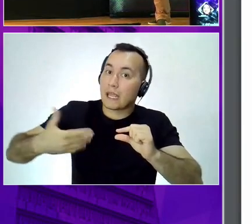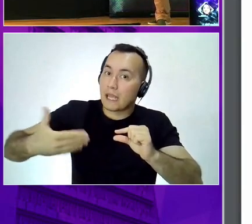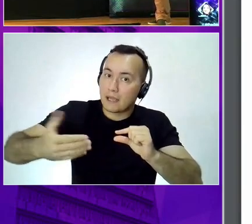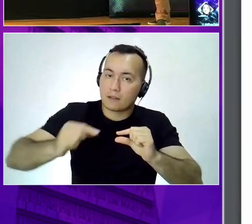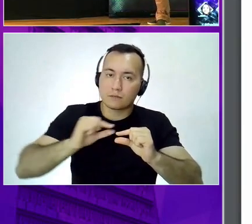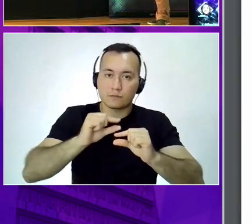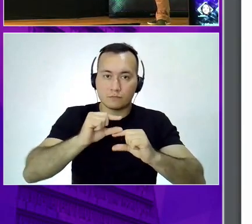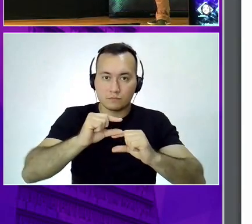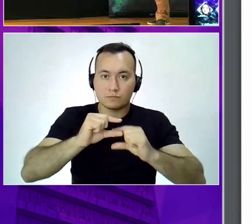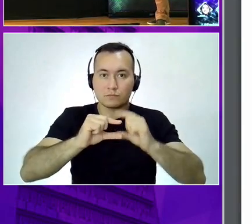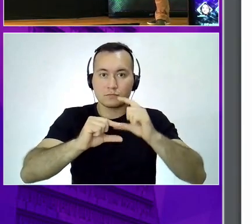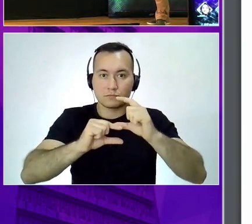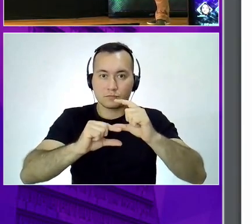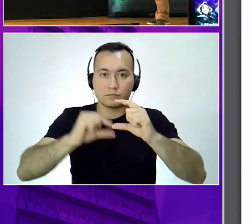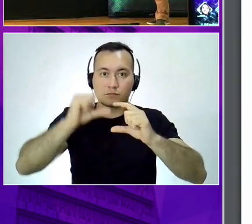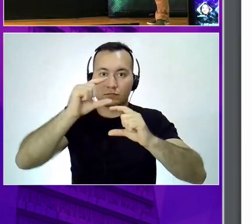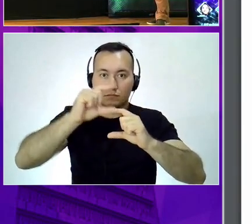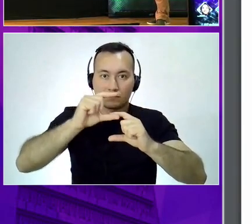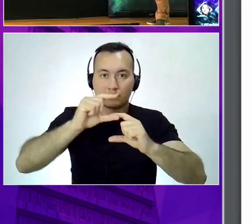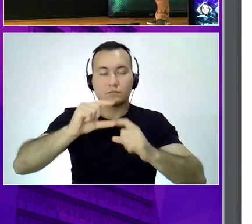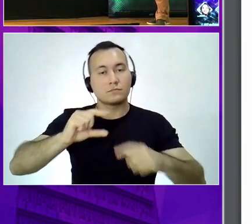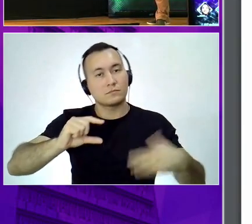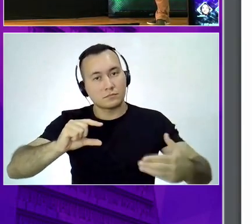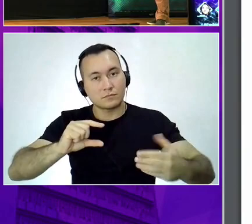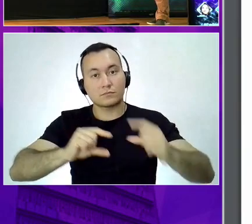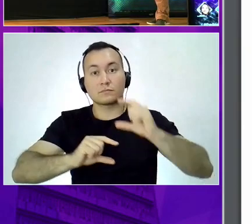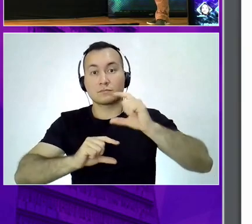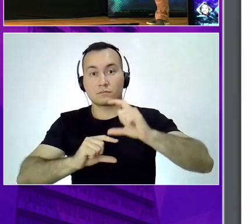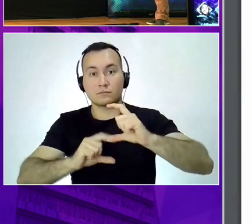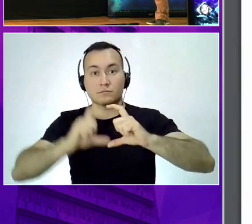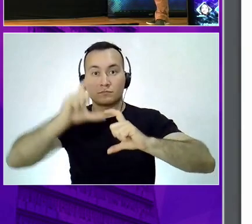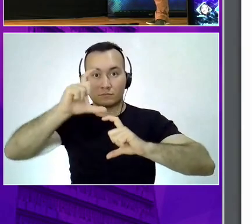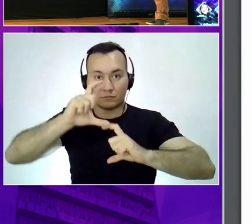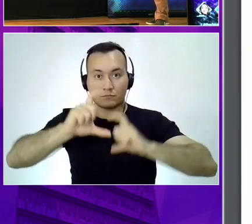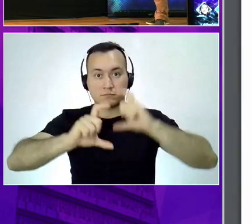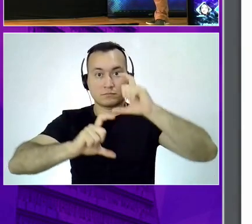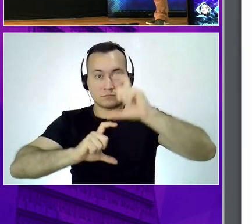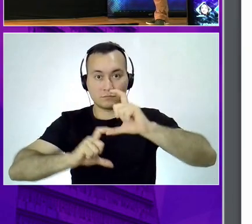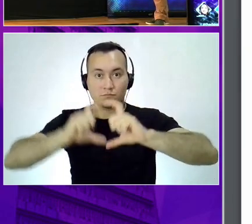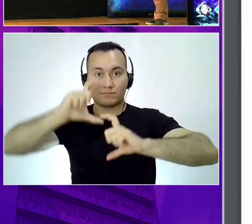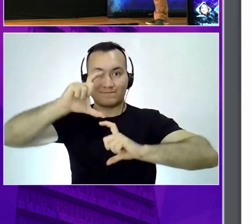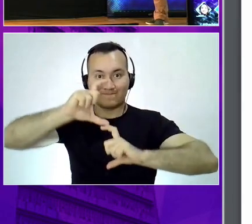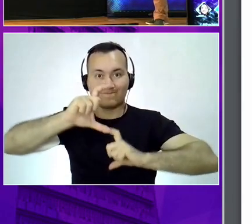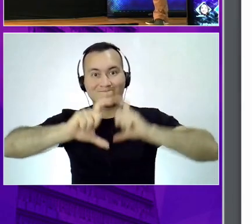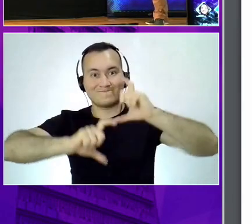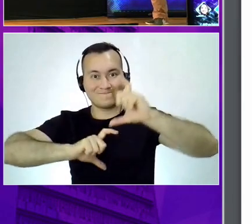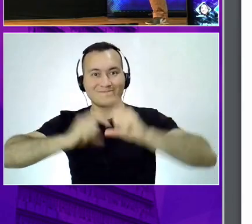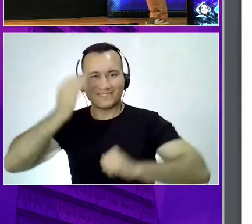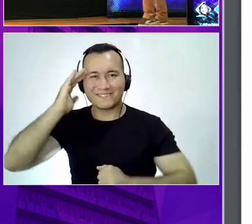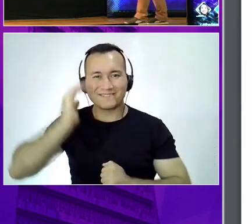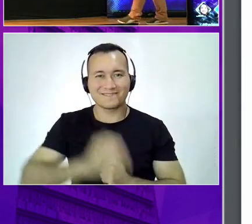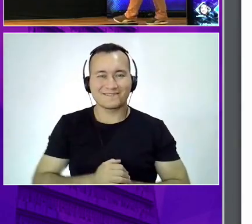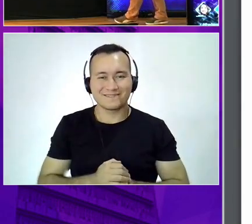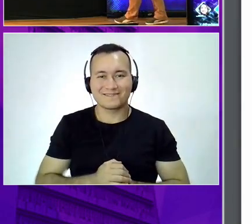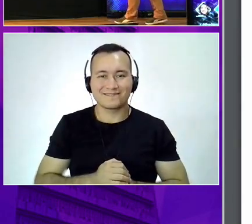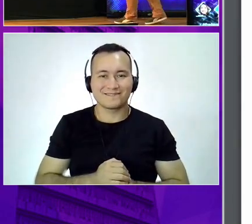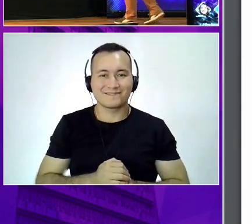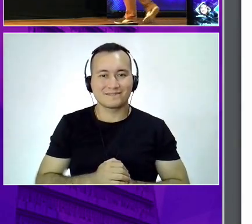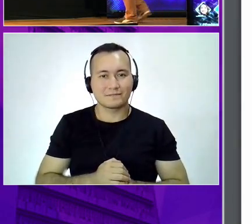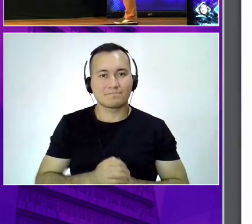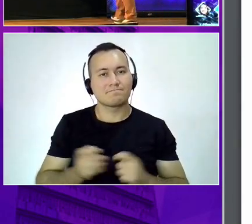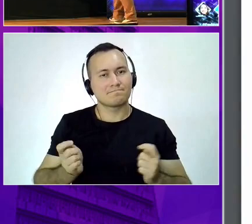onde você vai talvez fazer a mudança grande, né, em toda a sua organização. E aí, com base nos